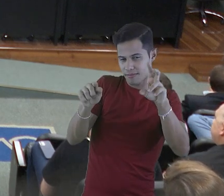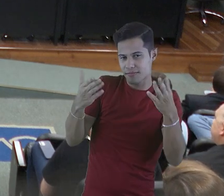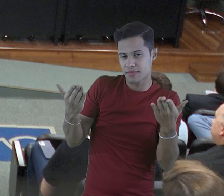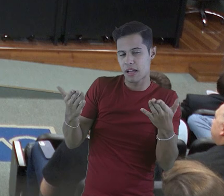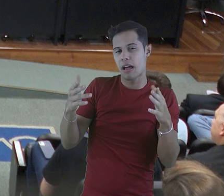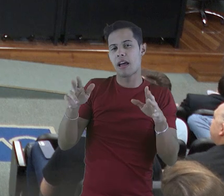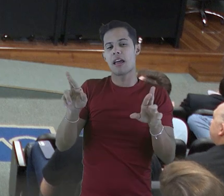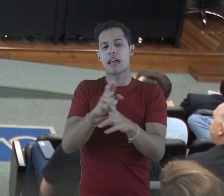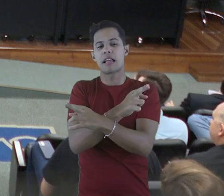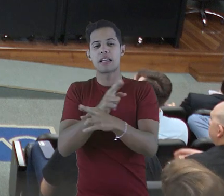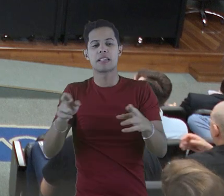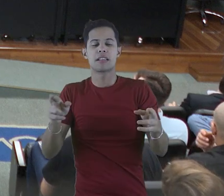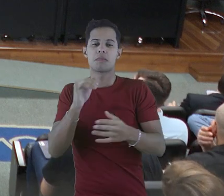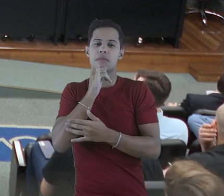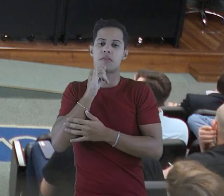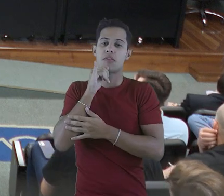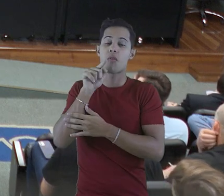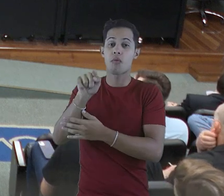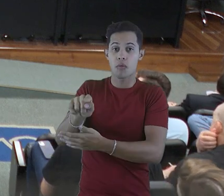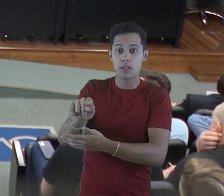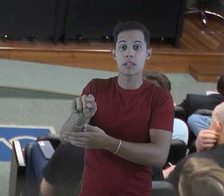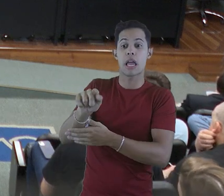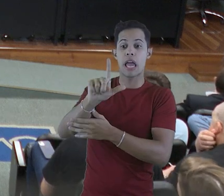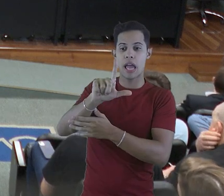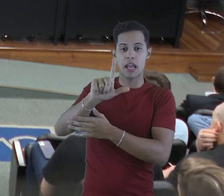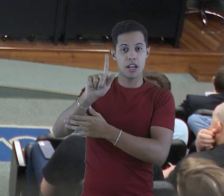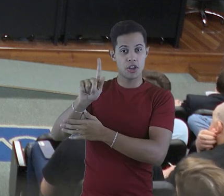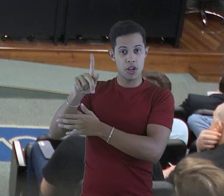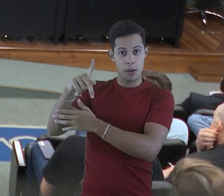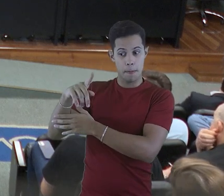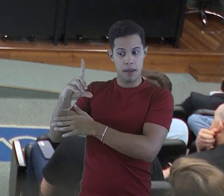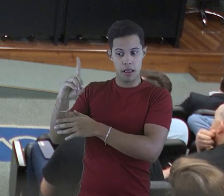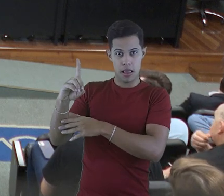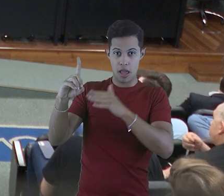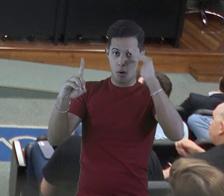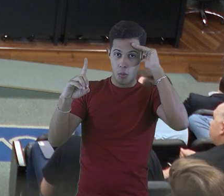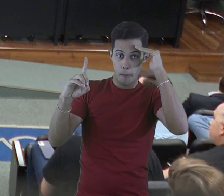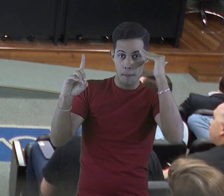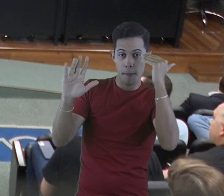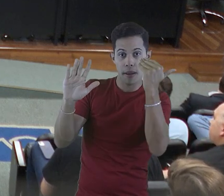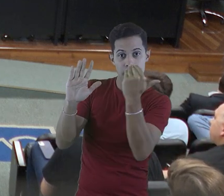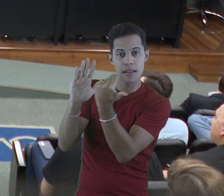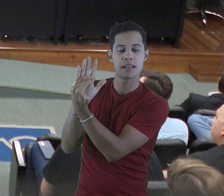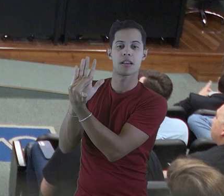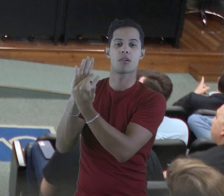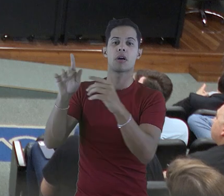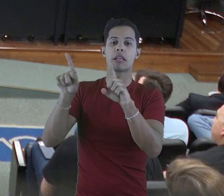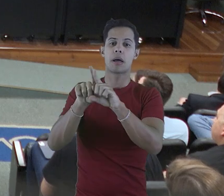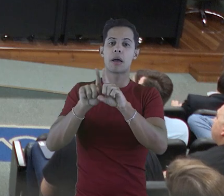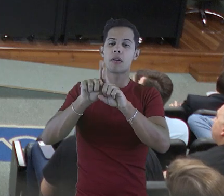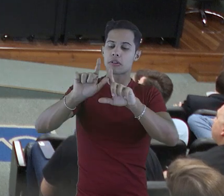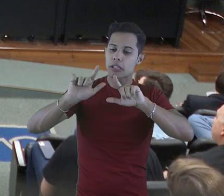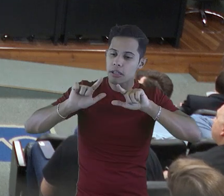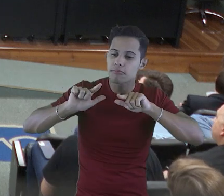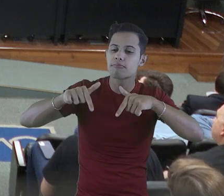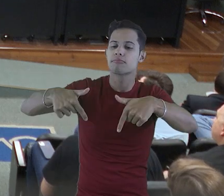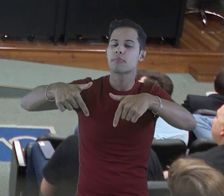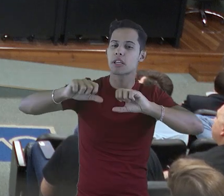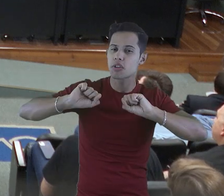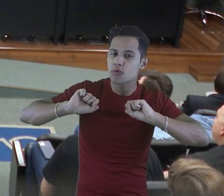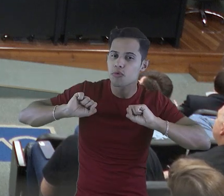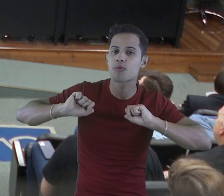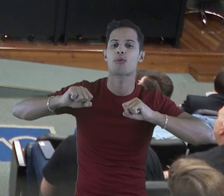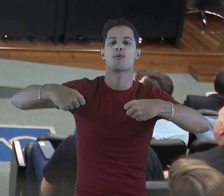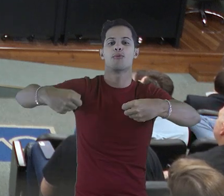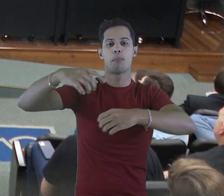de que você não agiu para causar dano de que você fez o que era possível ser feito percebe? então esse é o